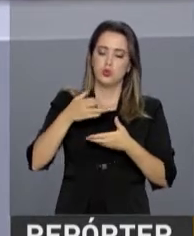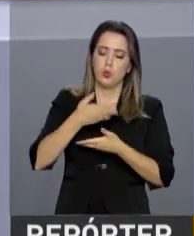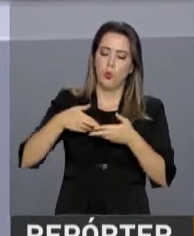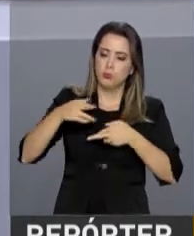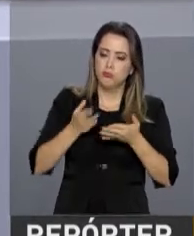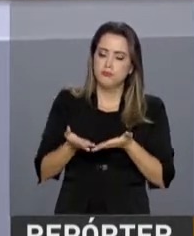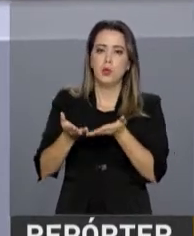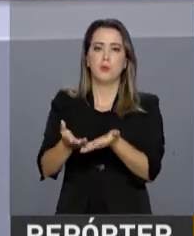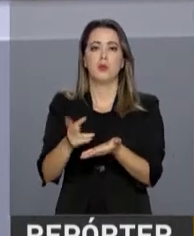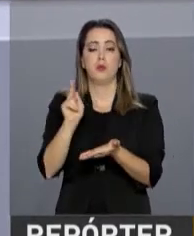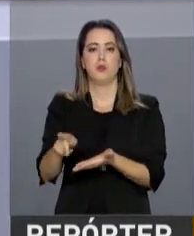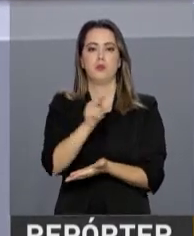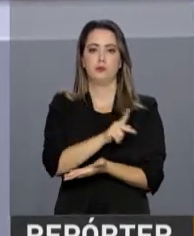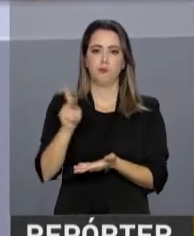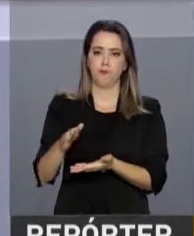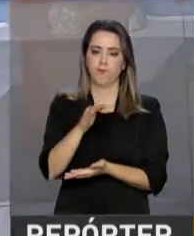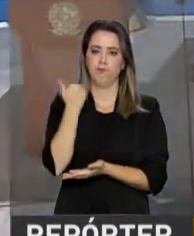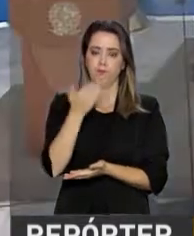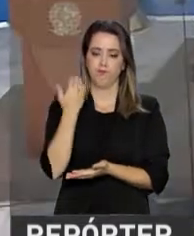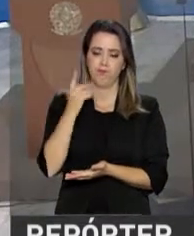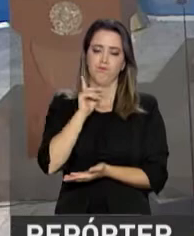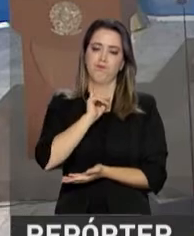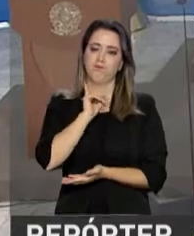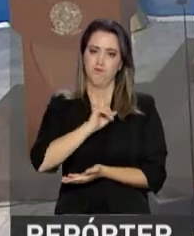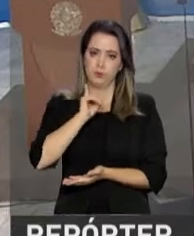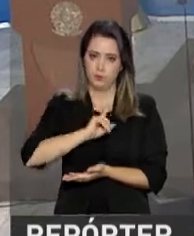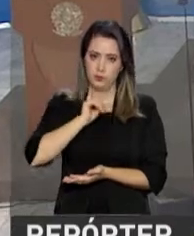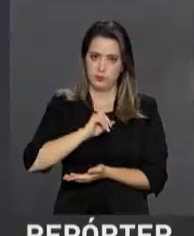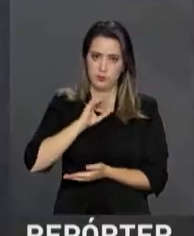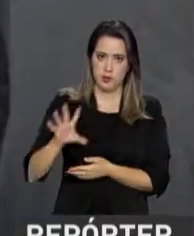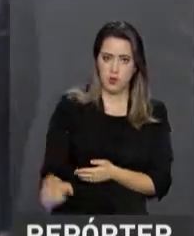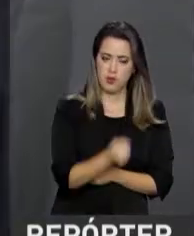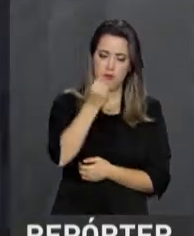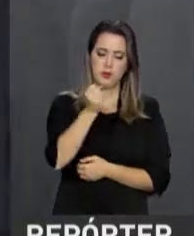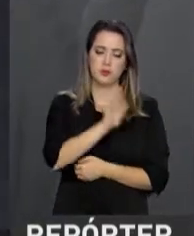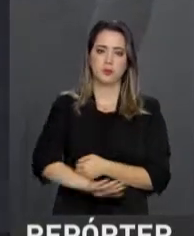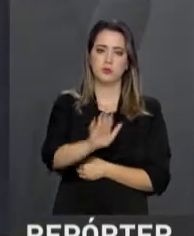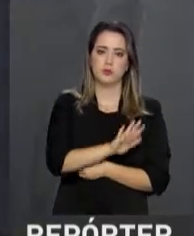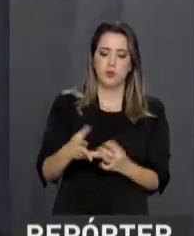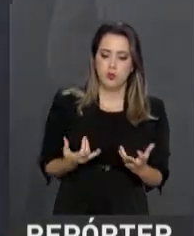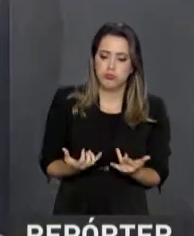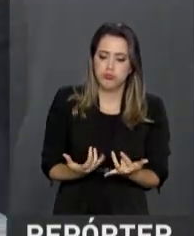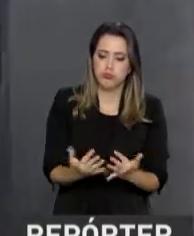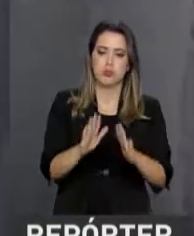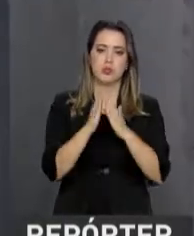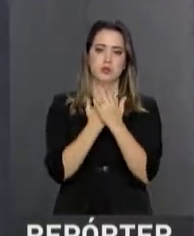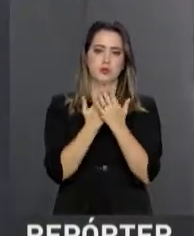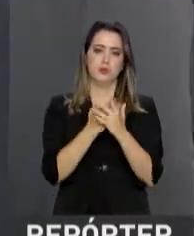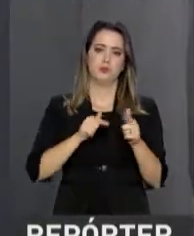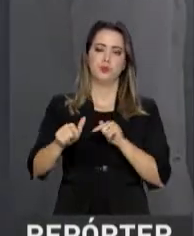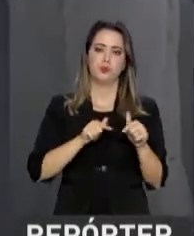professora l de abreu silva batista ela morreu ao salvar crianças durante o incêndio criminoso na creche em que